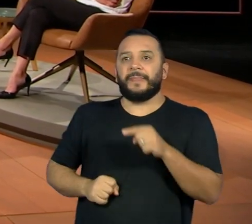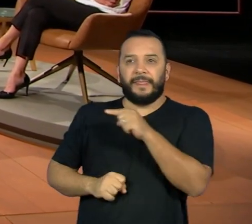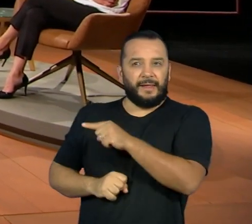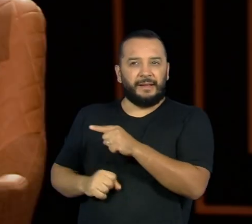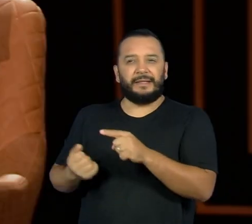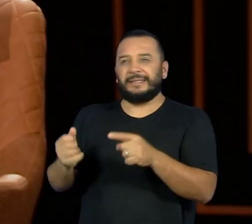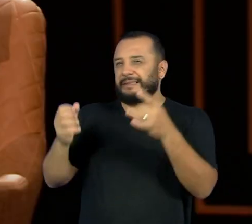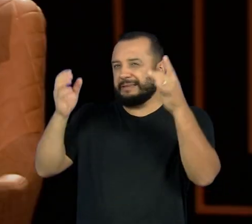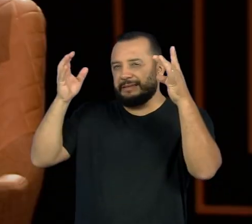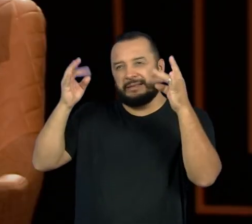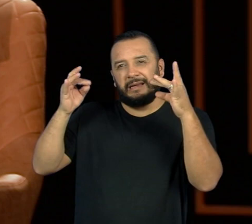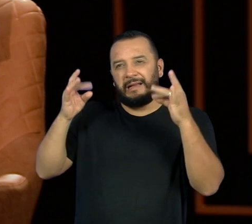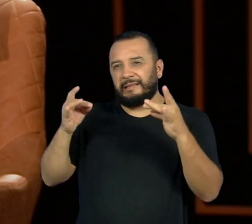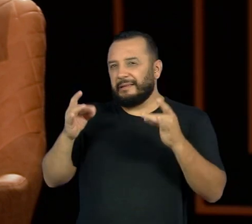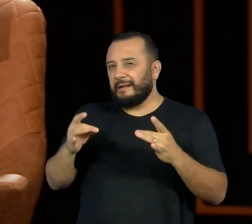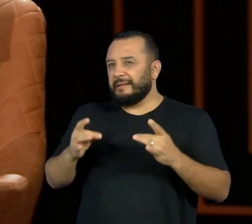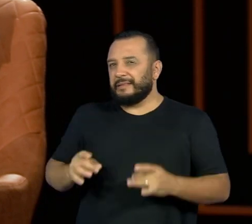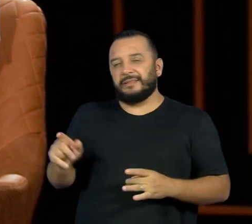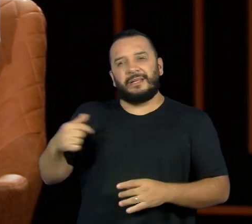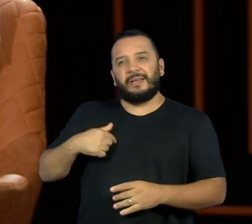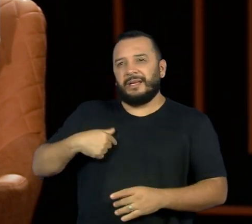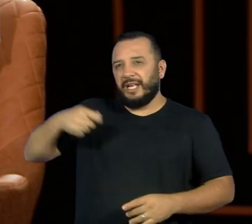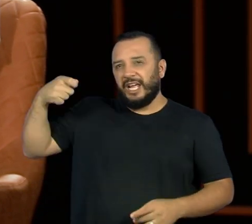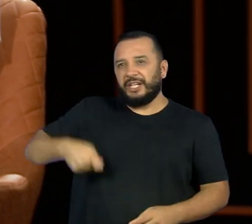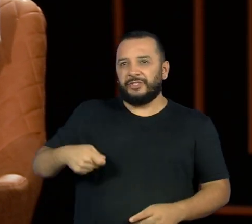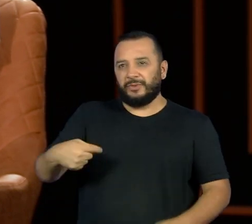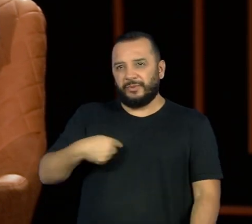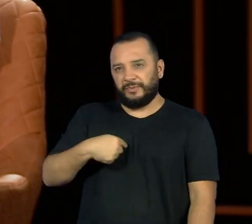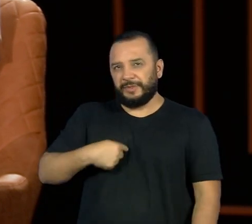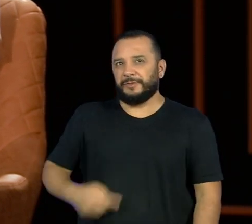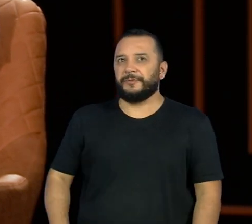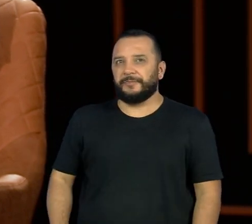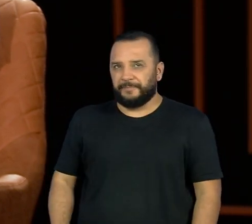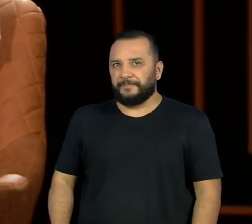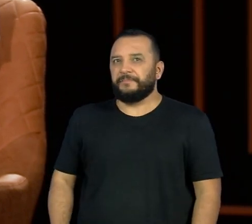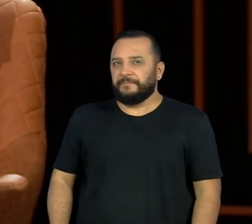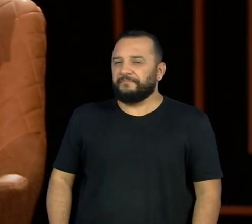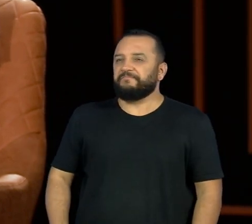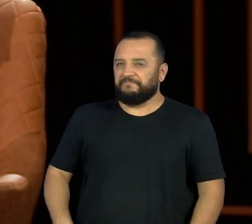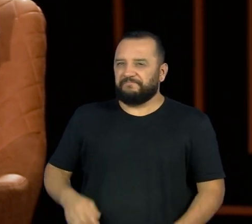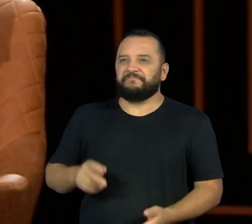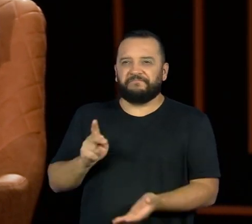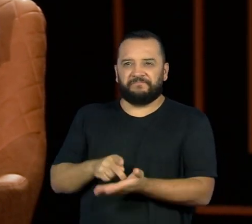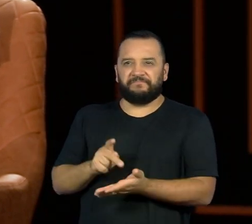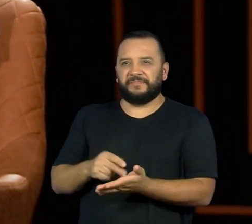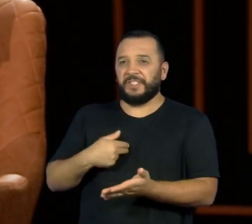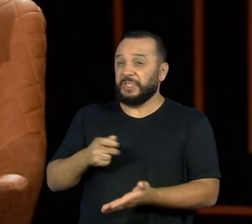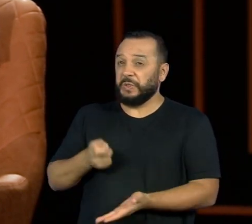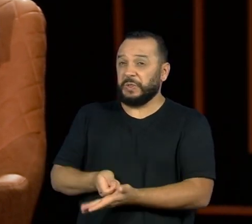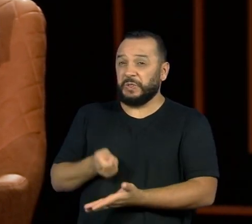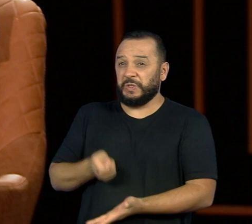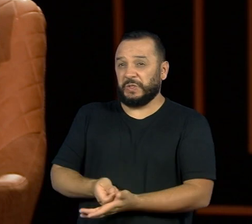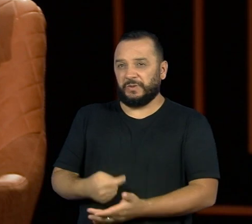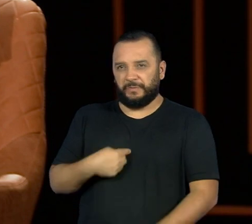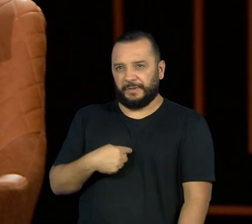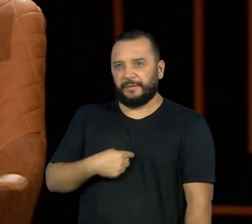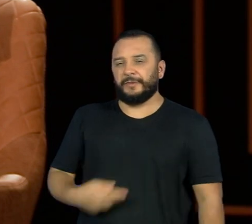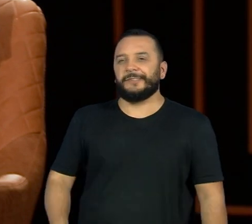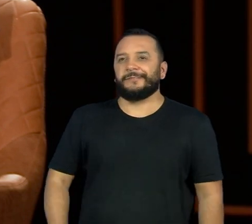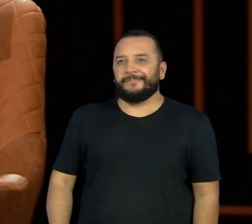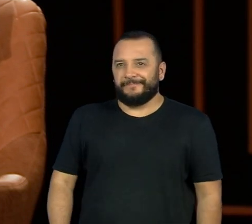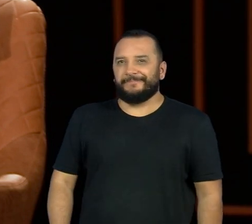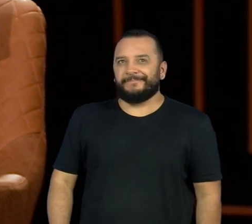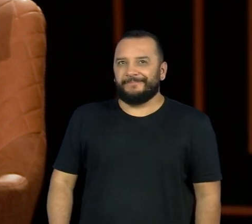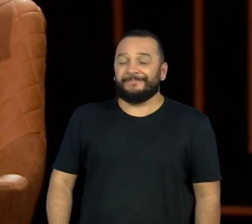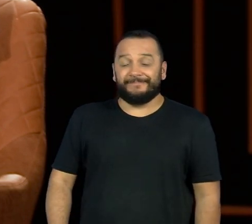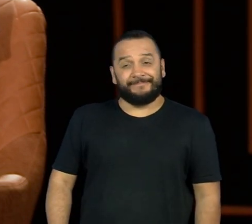muito, muito rígido comigo. Mas, assim, para valer mesmo, sabe? Ele exigia... Como